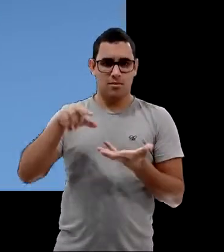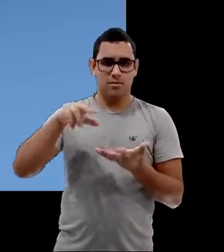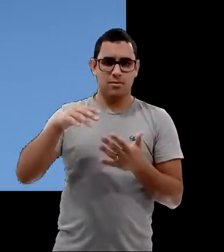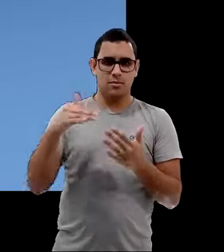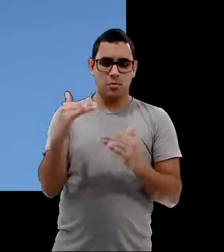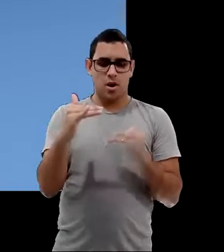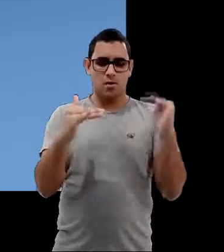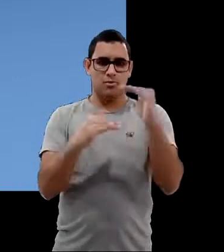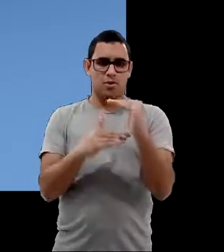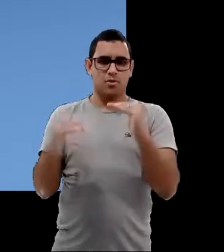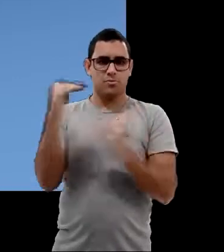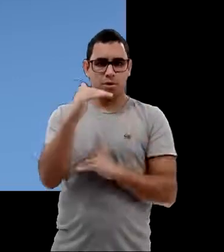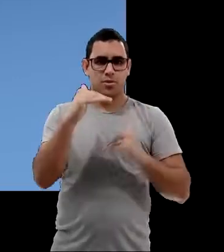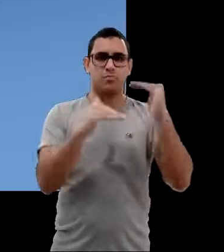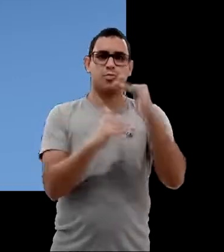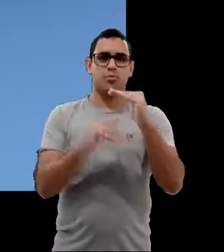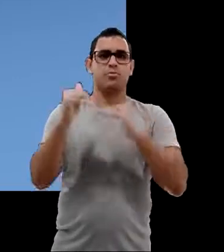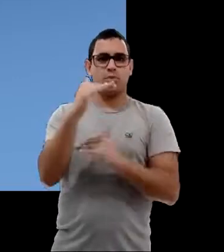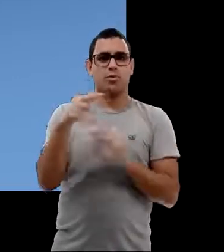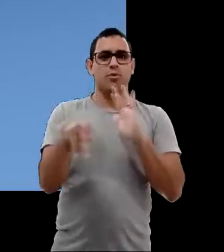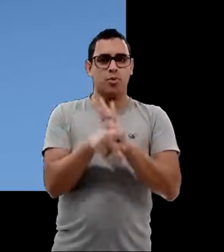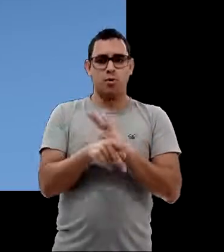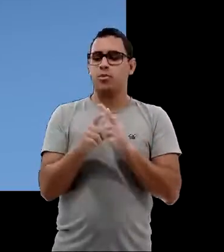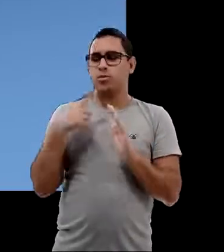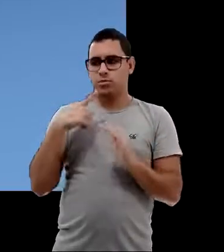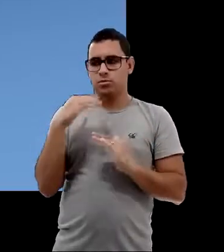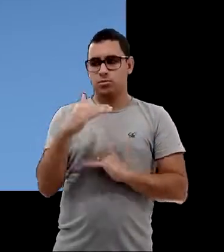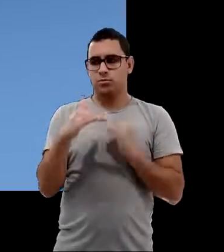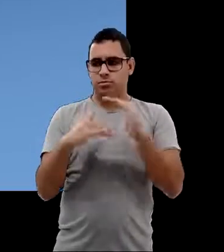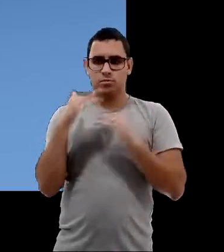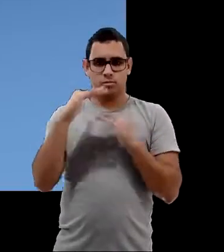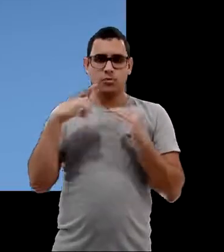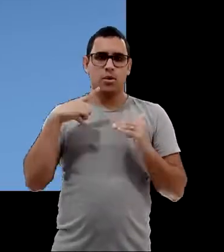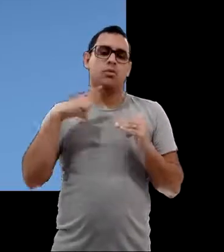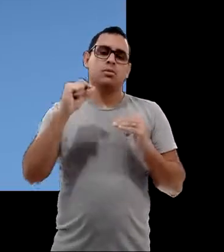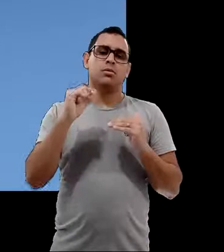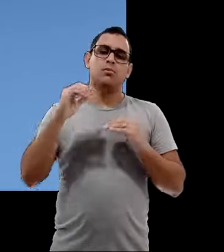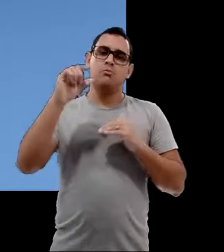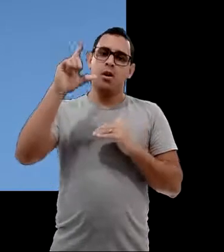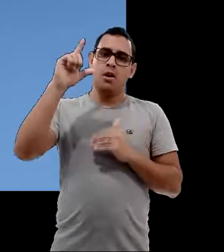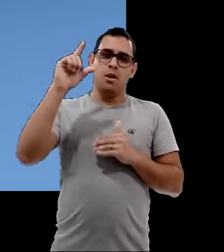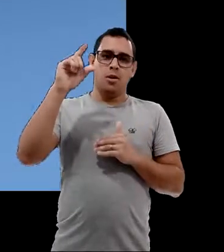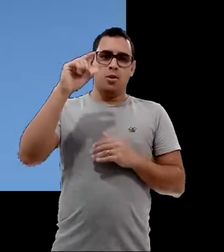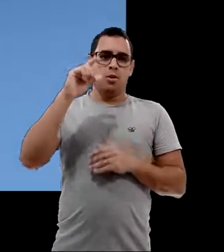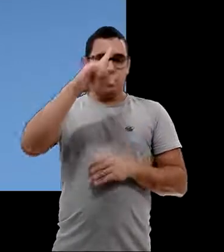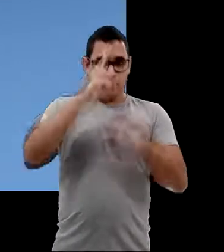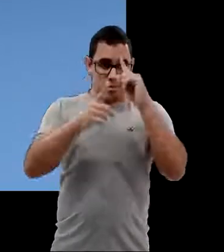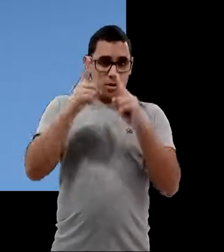diversas camadas ou estratos, onde há a hierarquia, em que